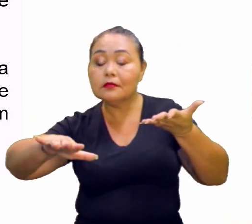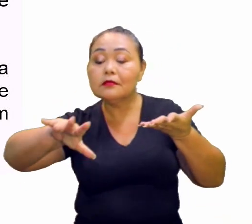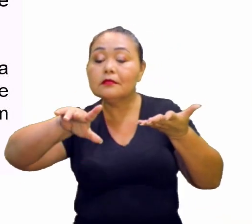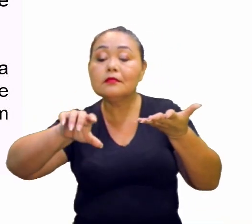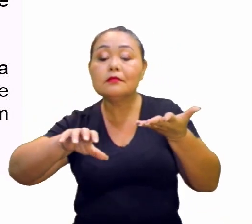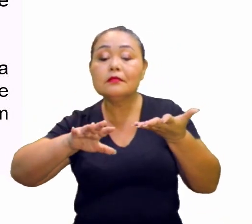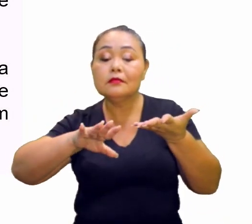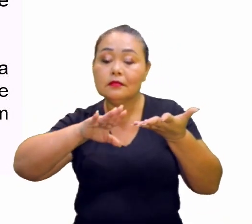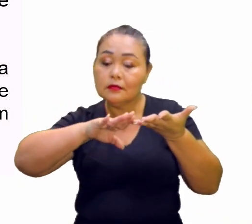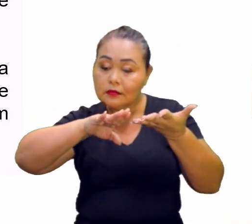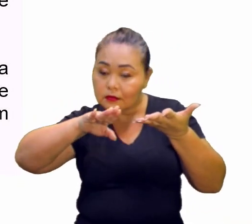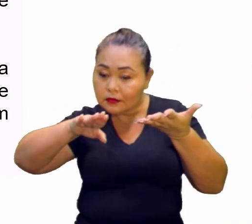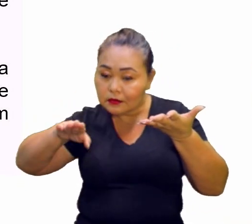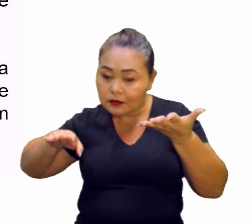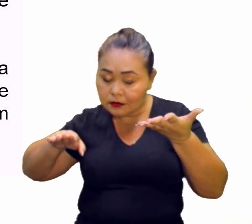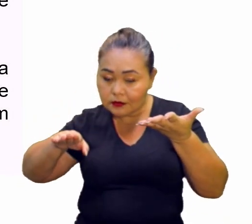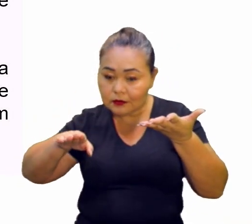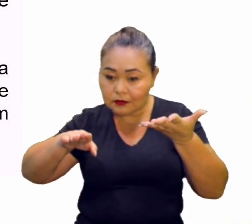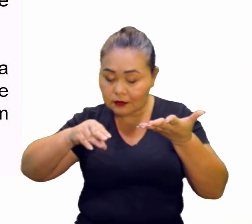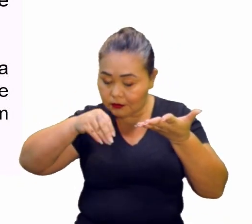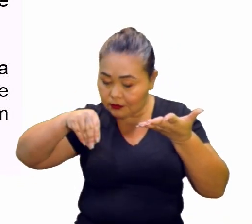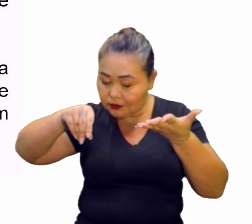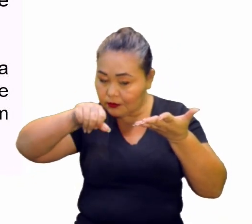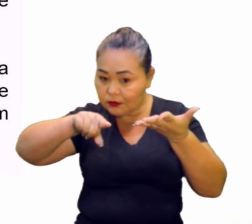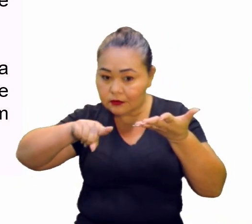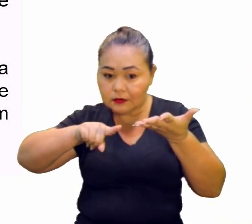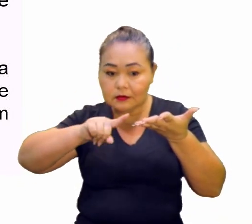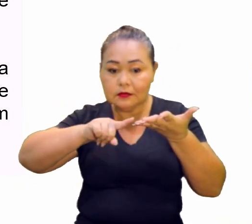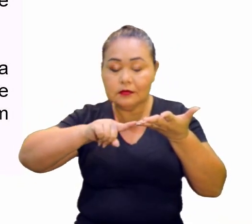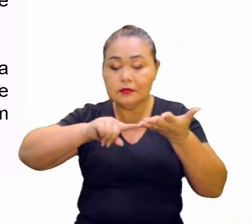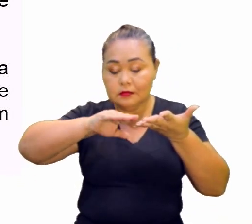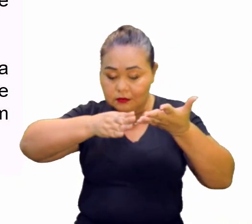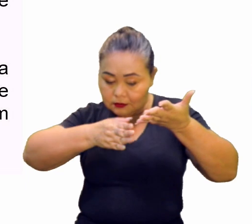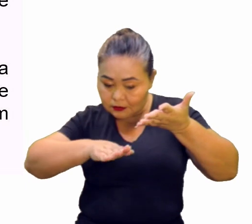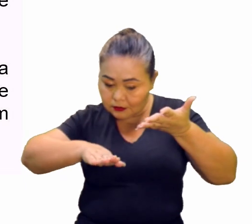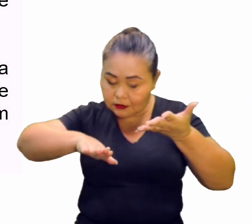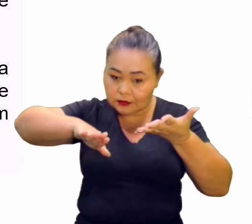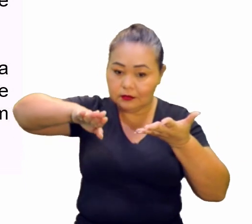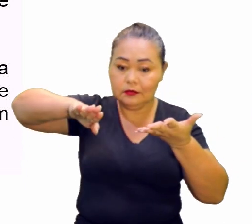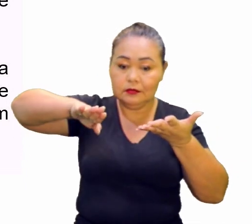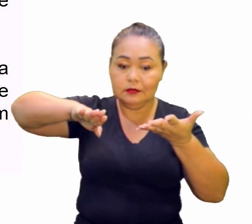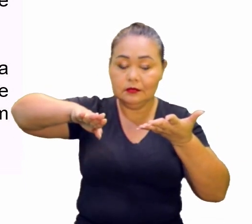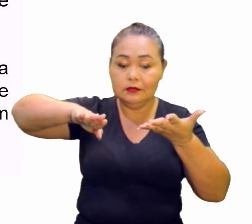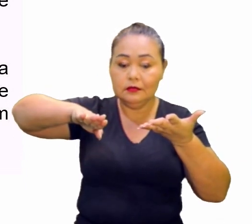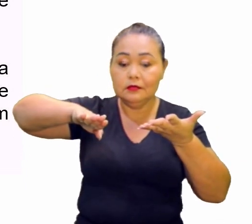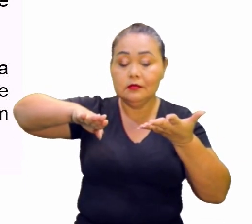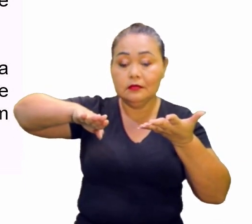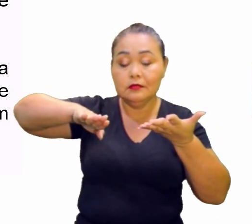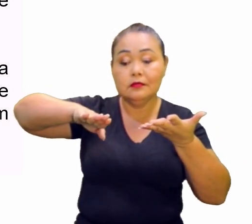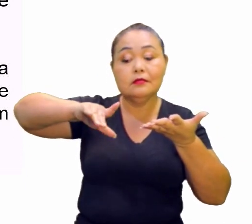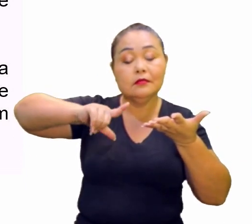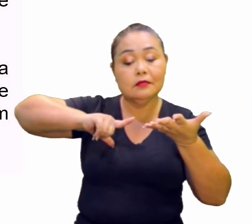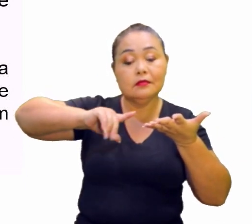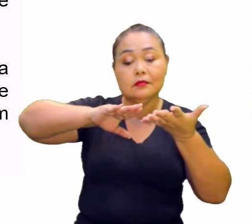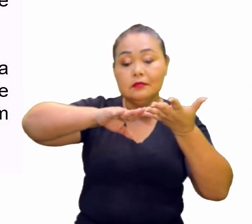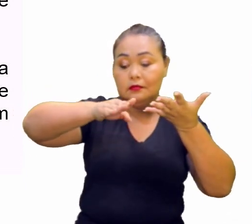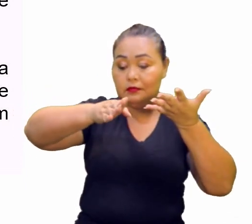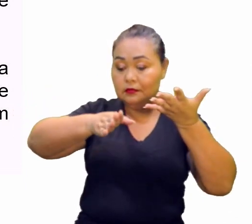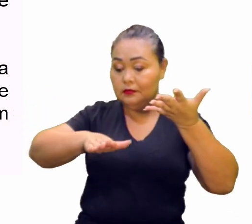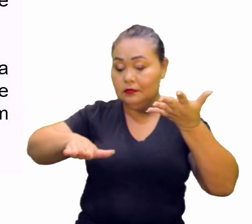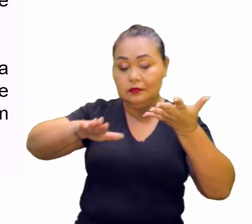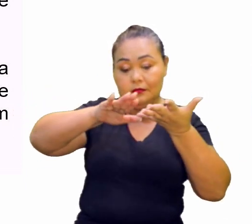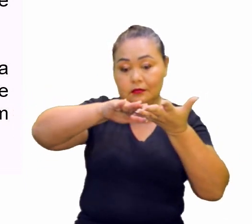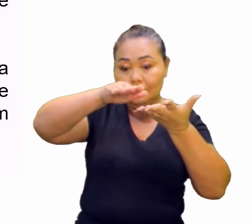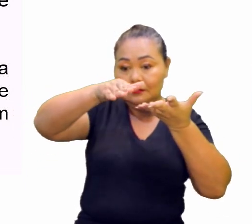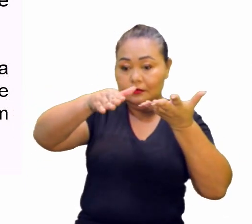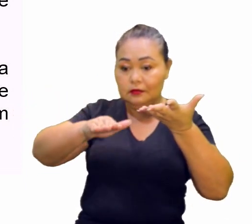as planícies, a gente tem as depressões e nós vamos ter os planaltos.